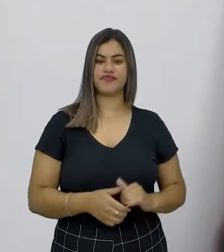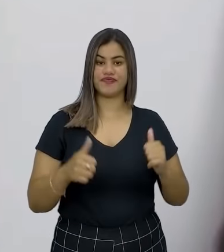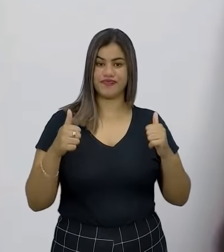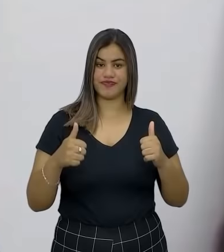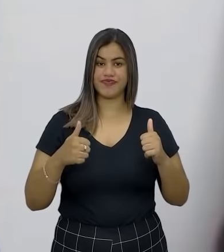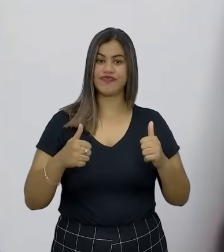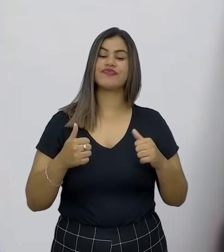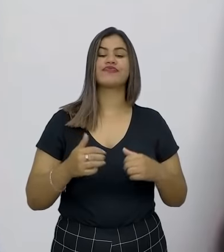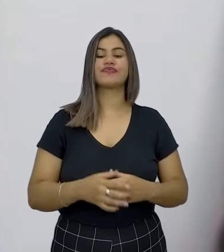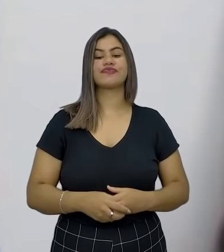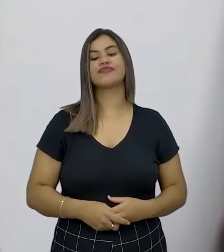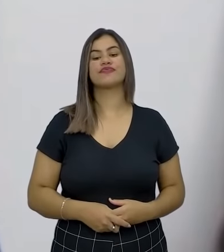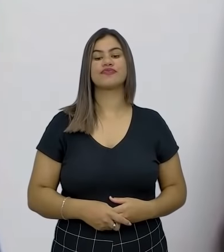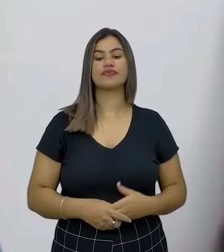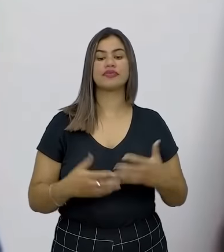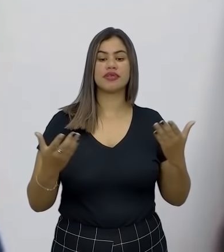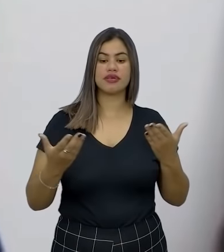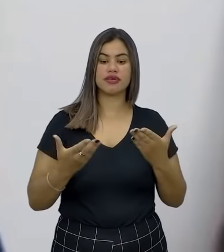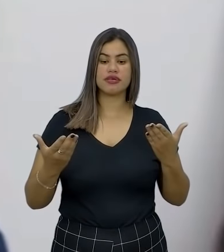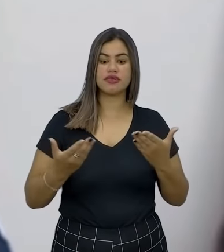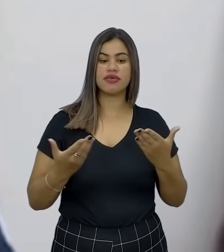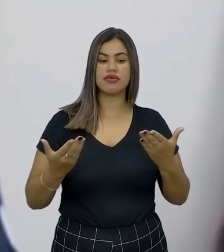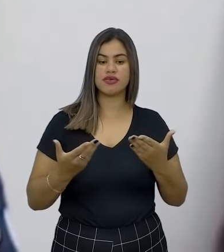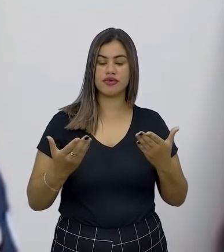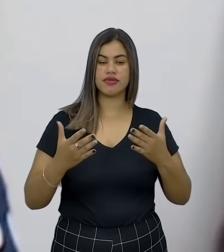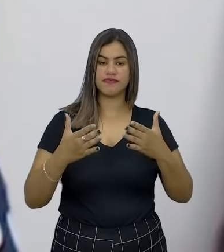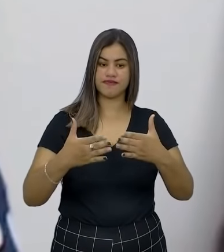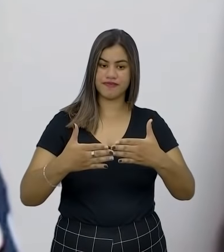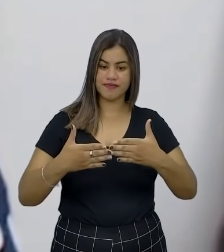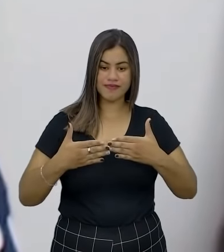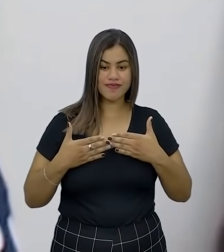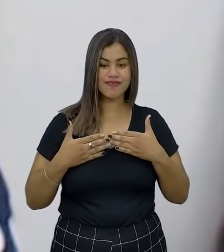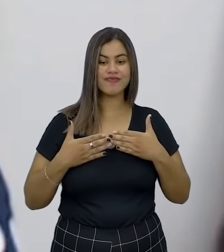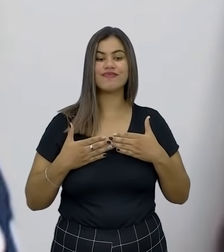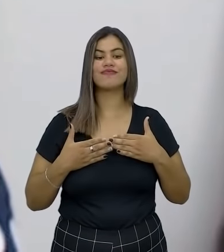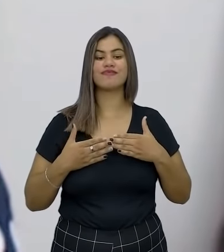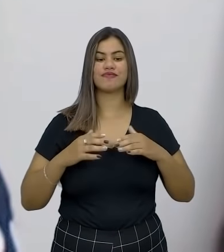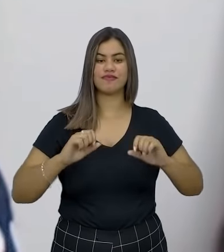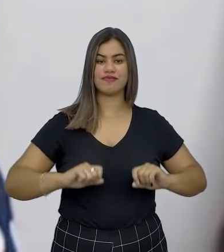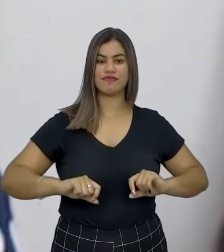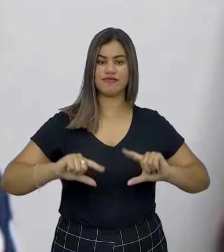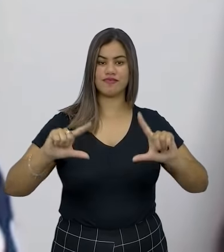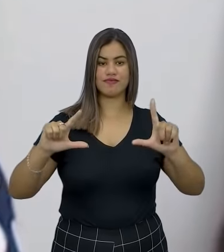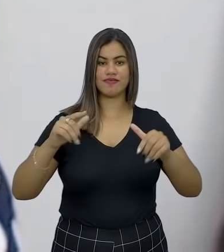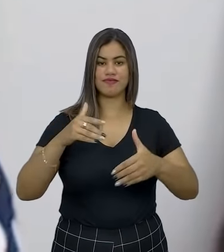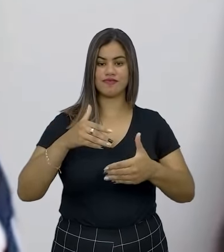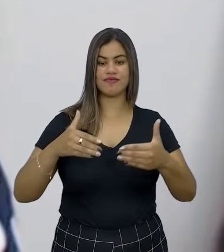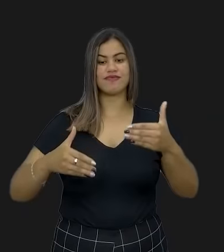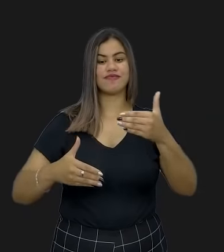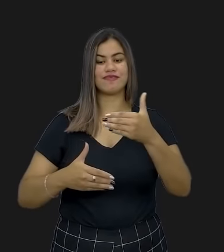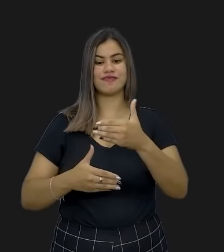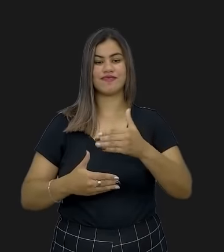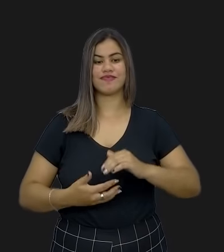bom? Então, agora me permitam, eu vou colocar aqui o PowerPoint.